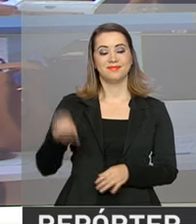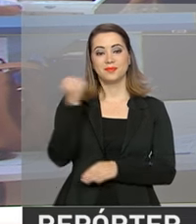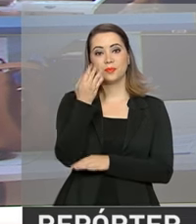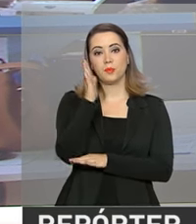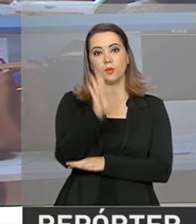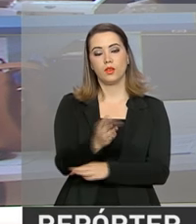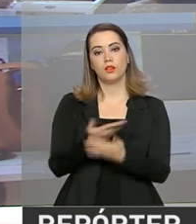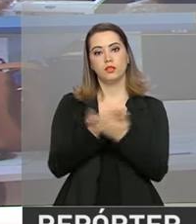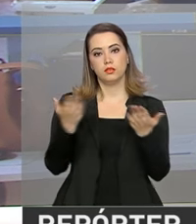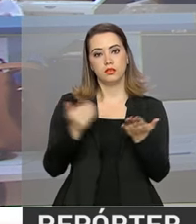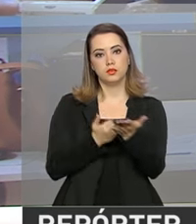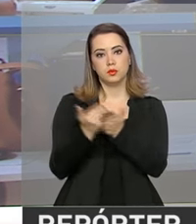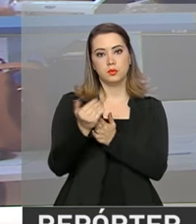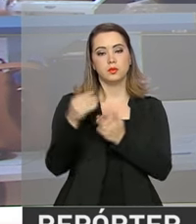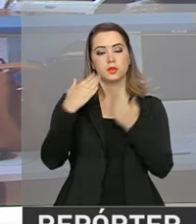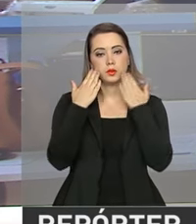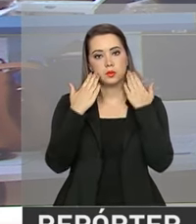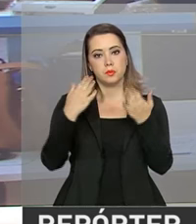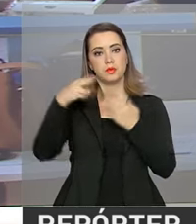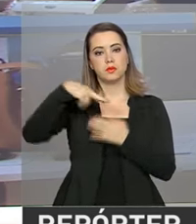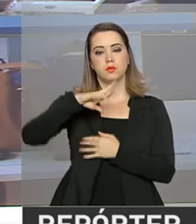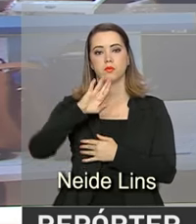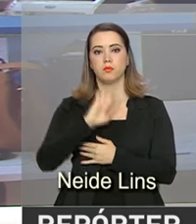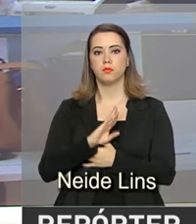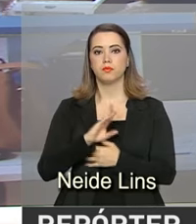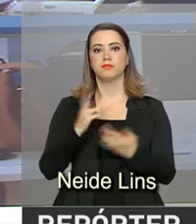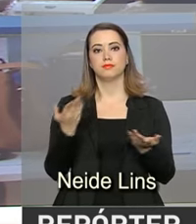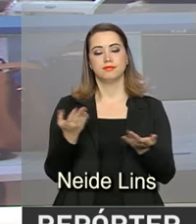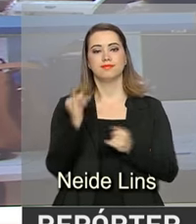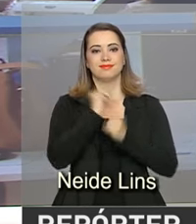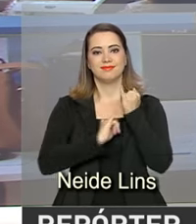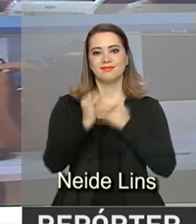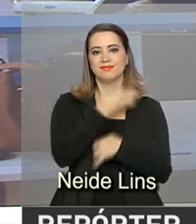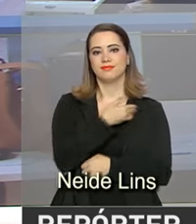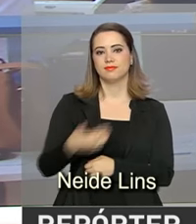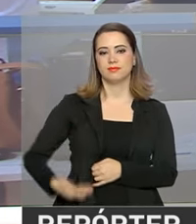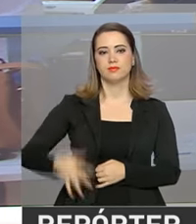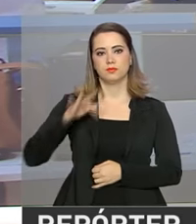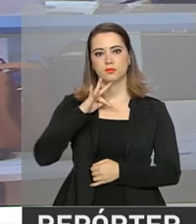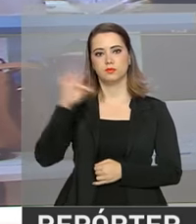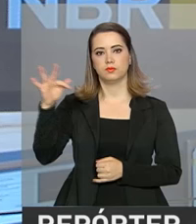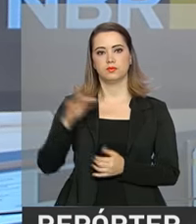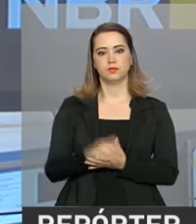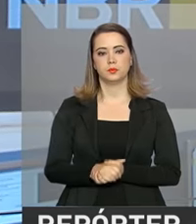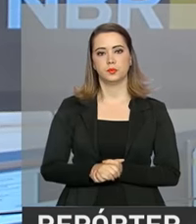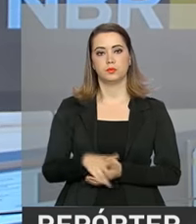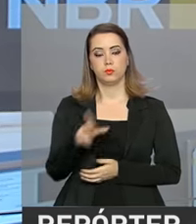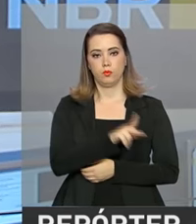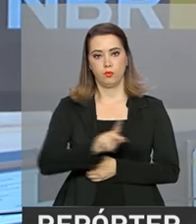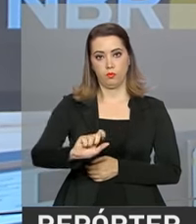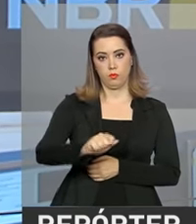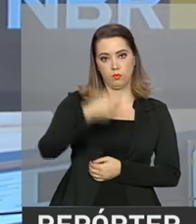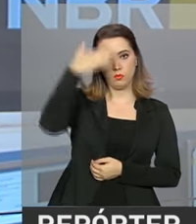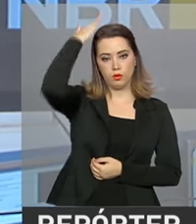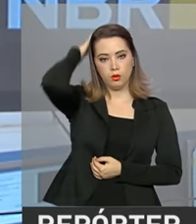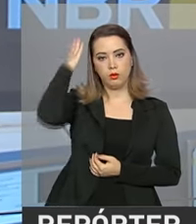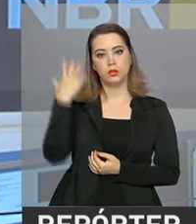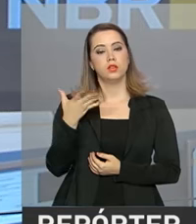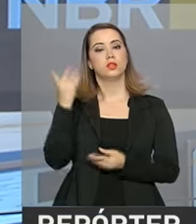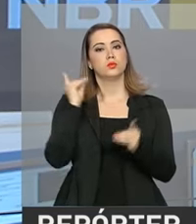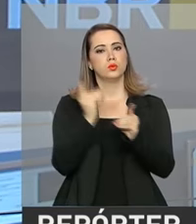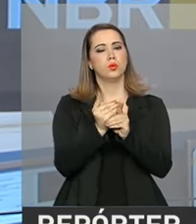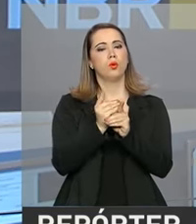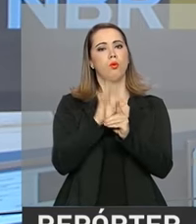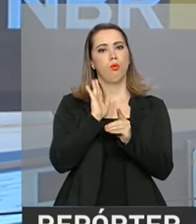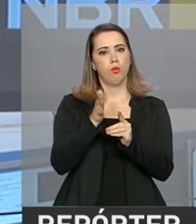Olá, uma boa tarde para você. Começa agora mais uma edição do Repórter NBR com as notícias do governo federal. O presidente em exercício, Michel Temer,